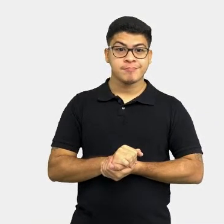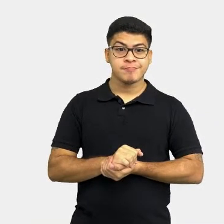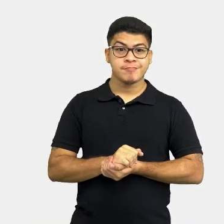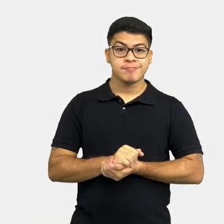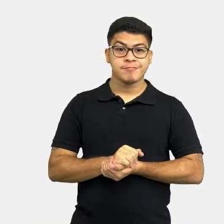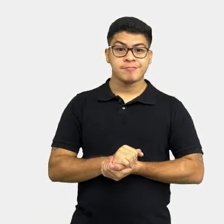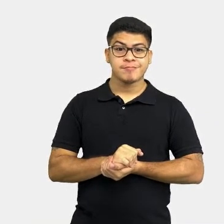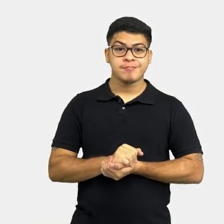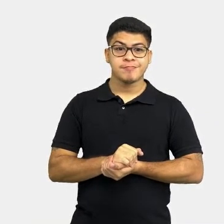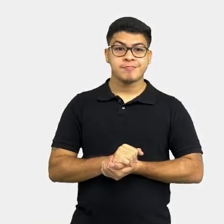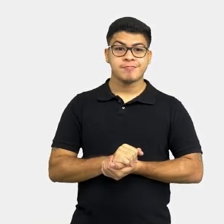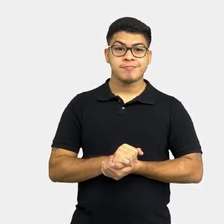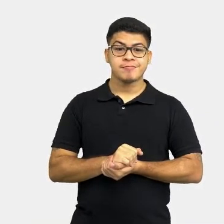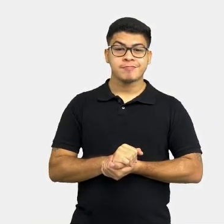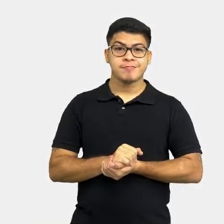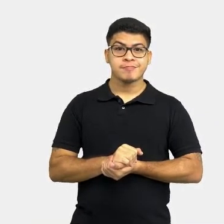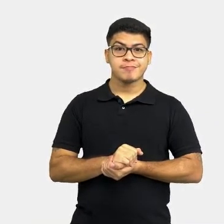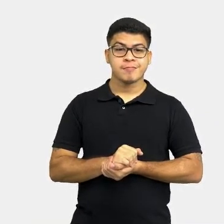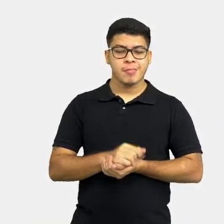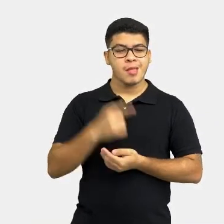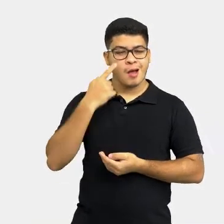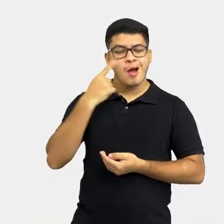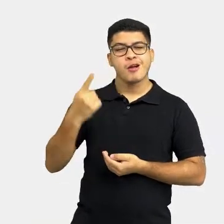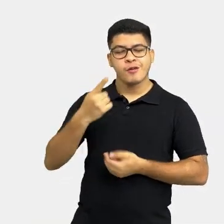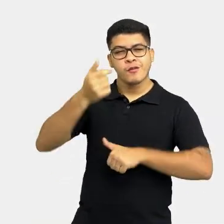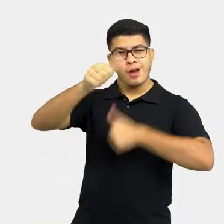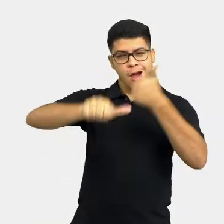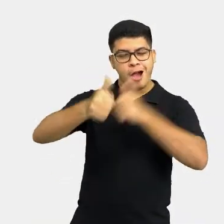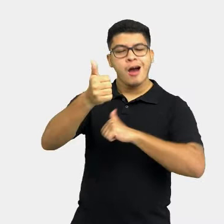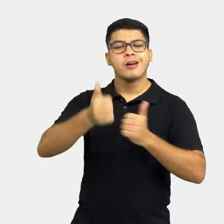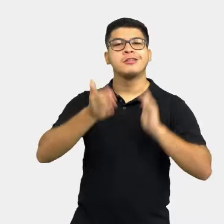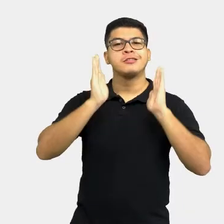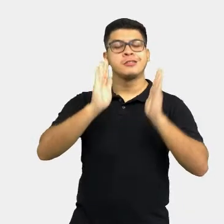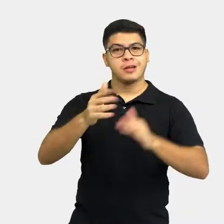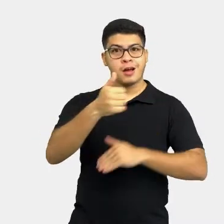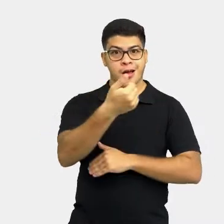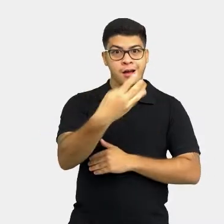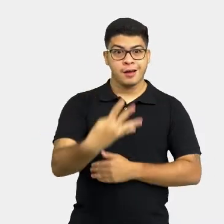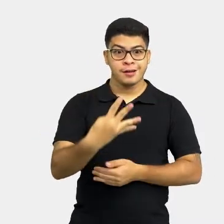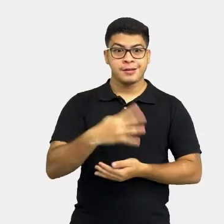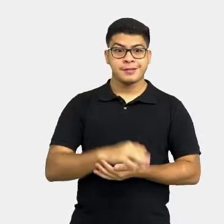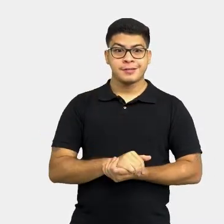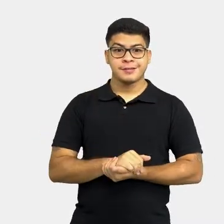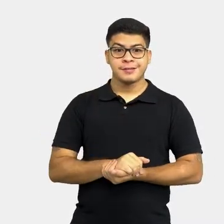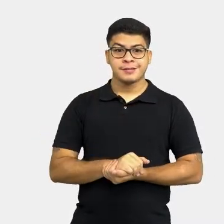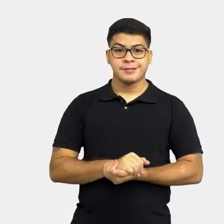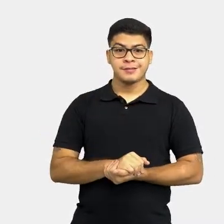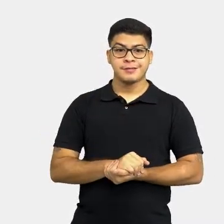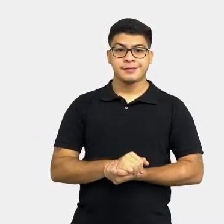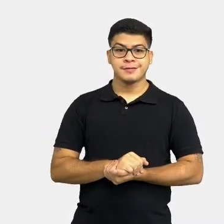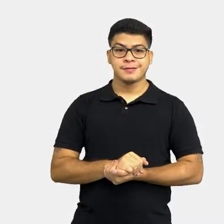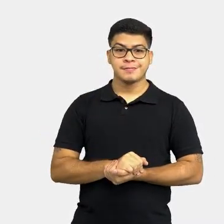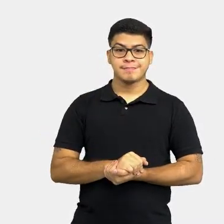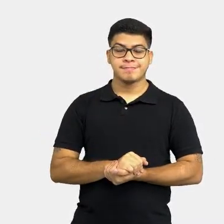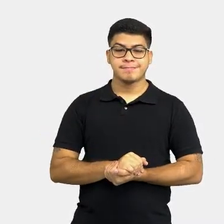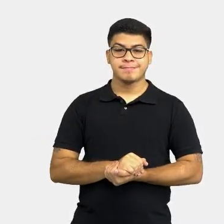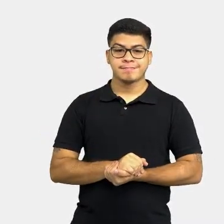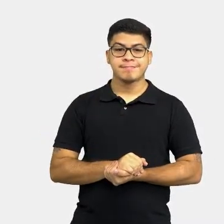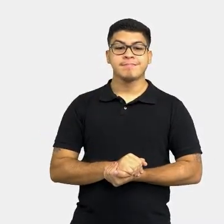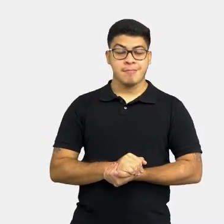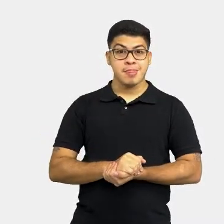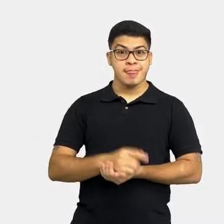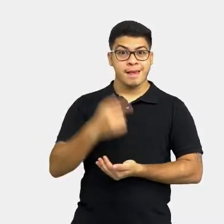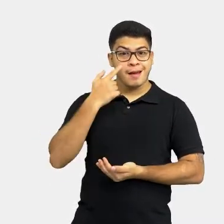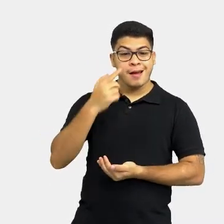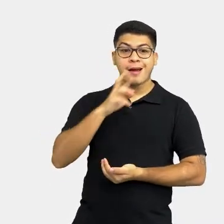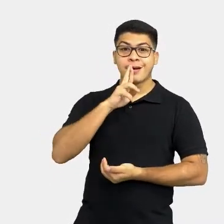alternativa. A gente verificou, né, nessa questão aí de número 14, que está relacionado com a alternativa C,